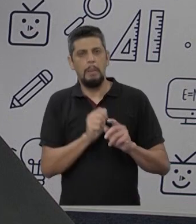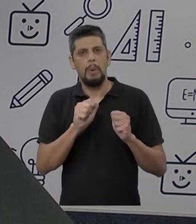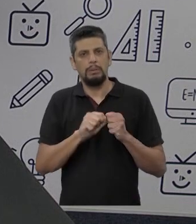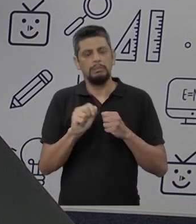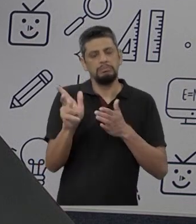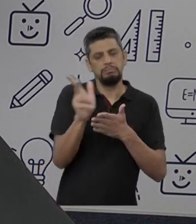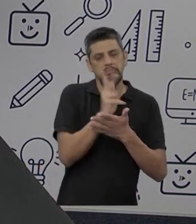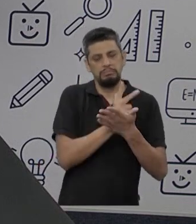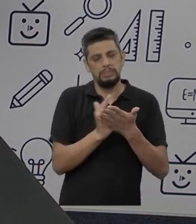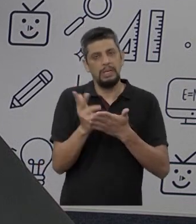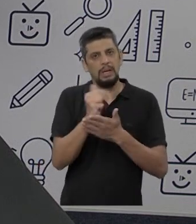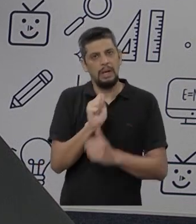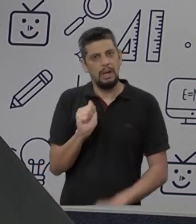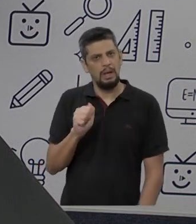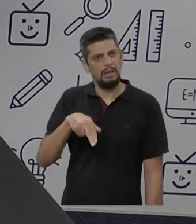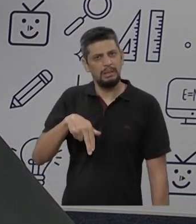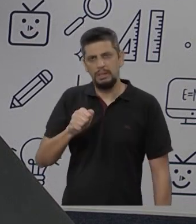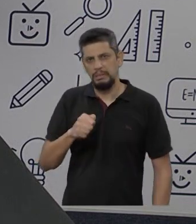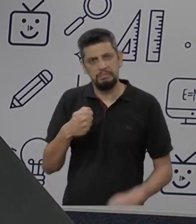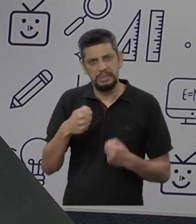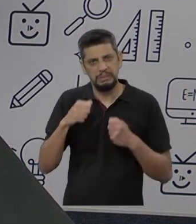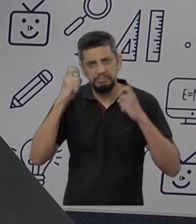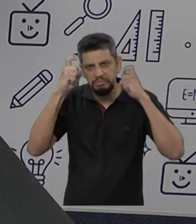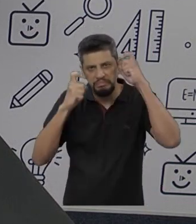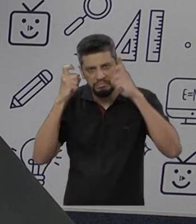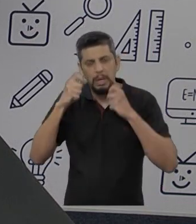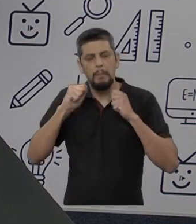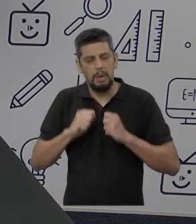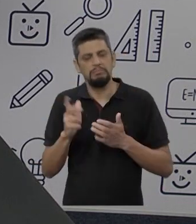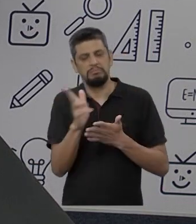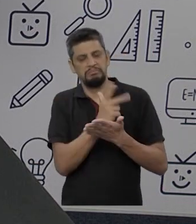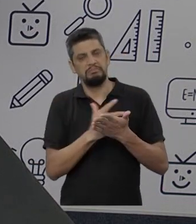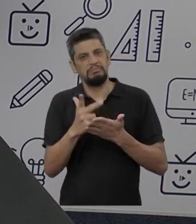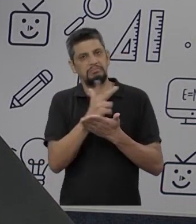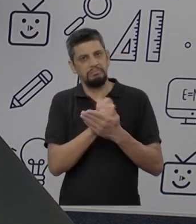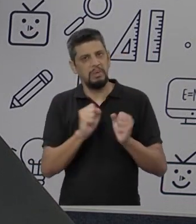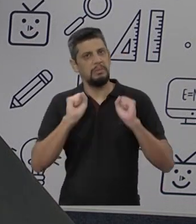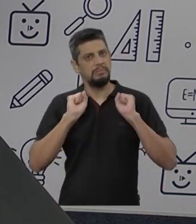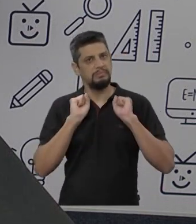fazer dessa forma também. Então, Ana, não se preocupe, você pode desenhar, ok?